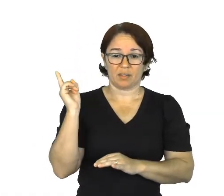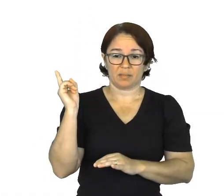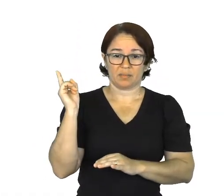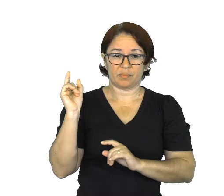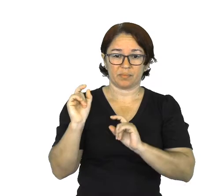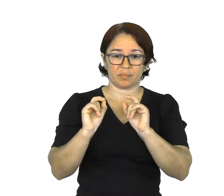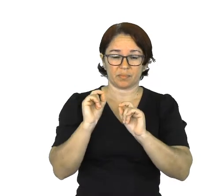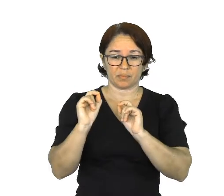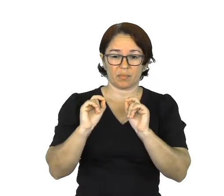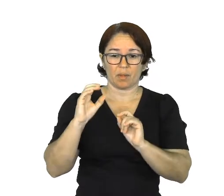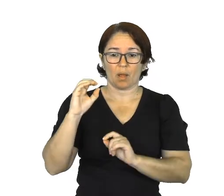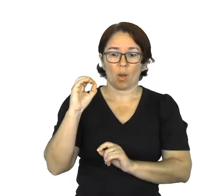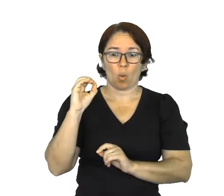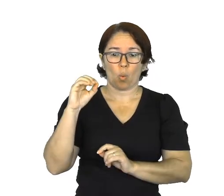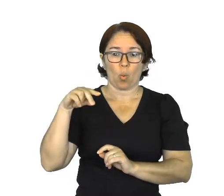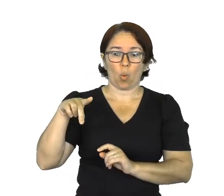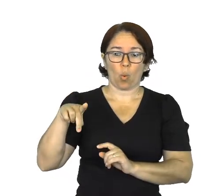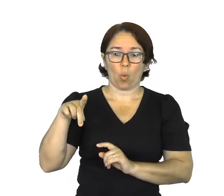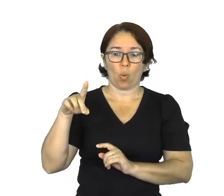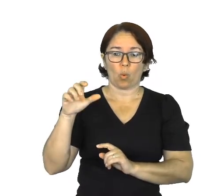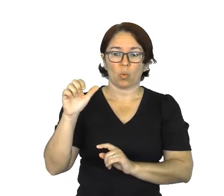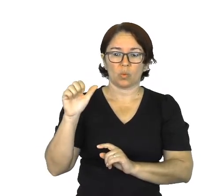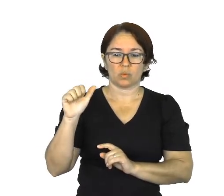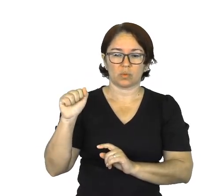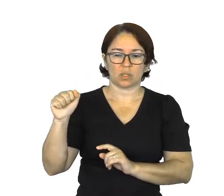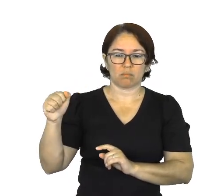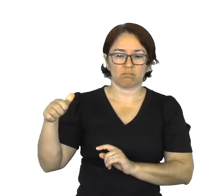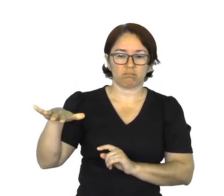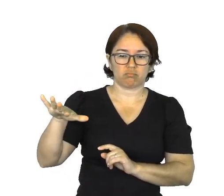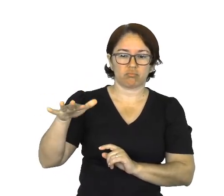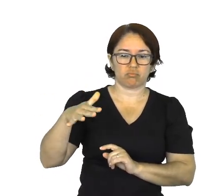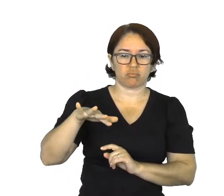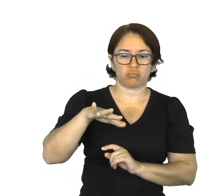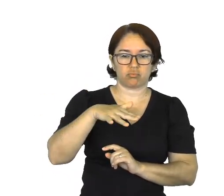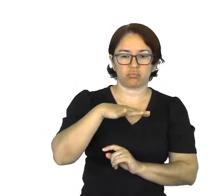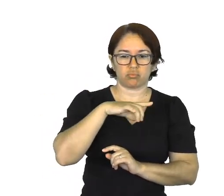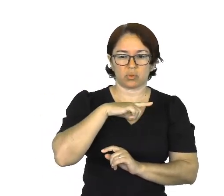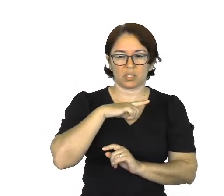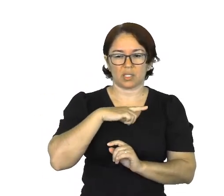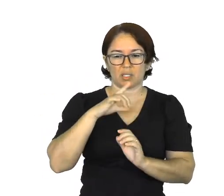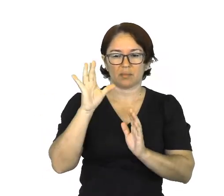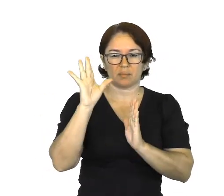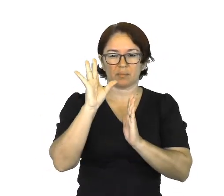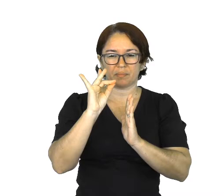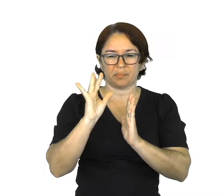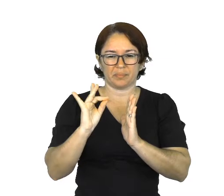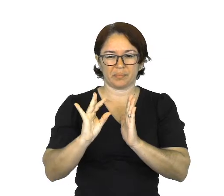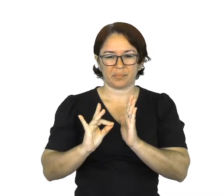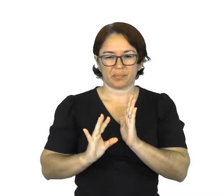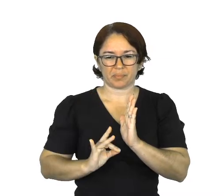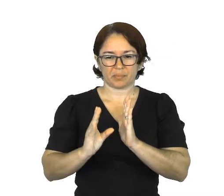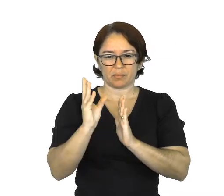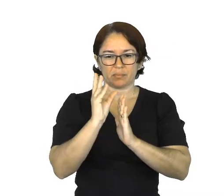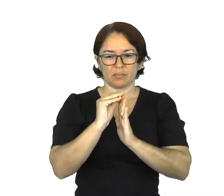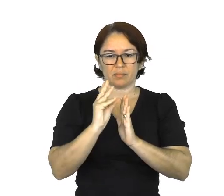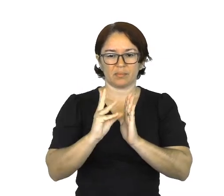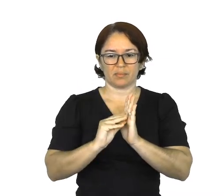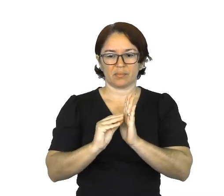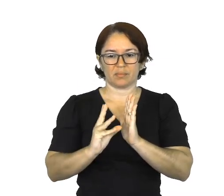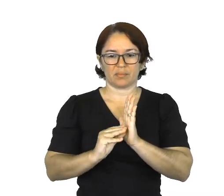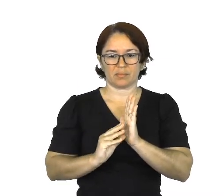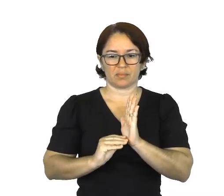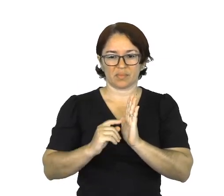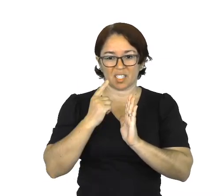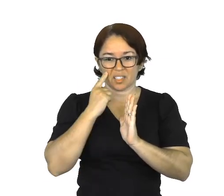onda. Nessa propriedade da onda aí de vocês estão vendo alguns componentes básicos, né? Dá para perceber aí para vocês, vai dar um zoom